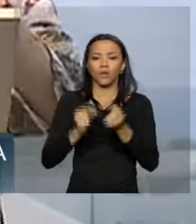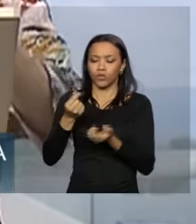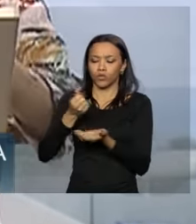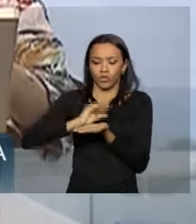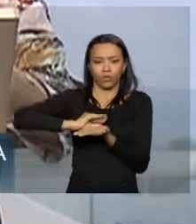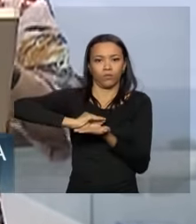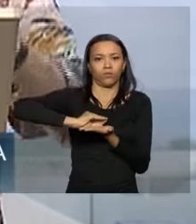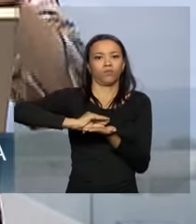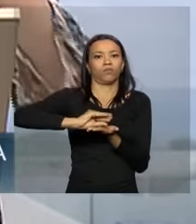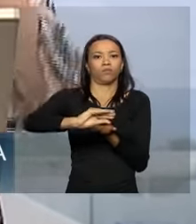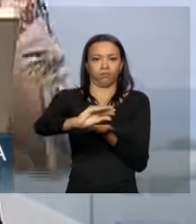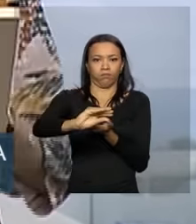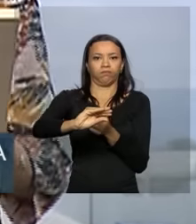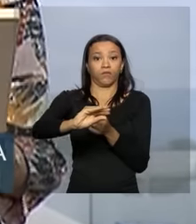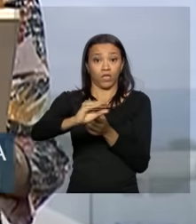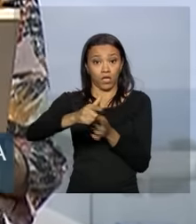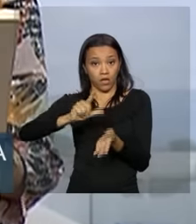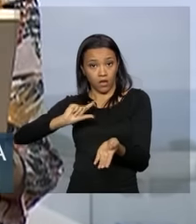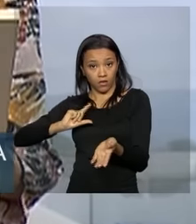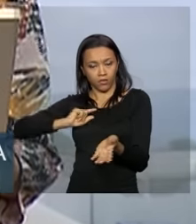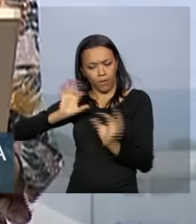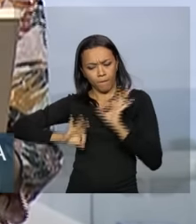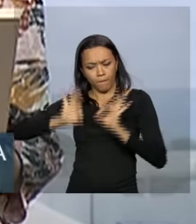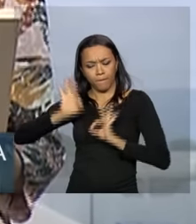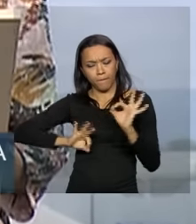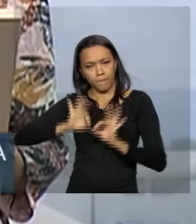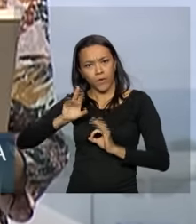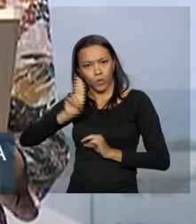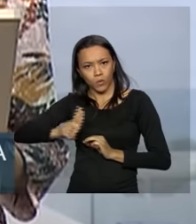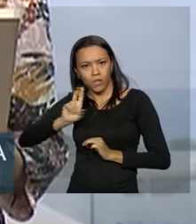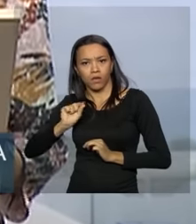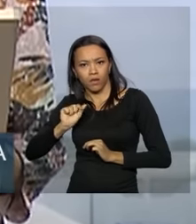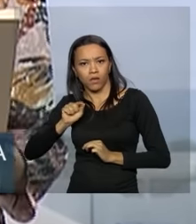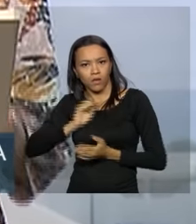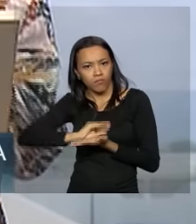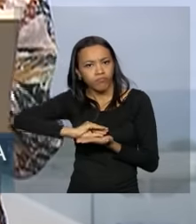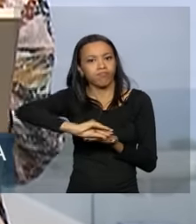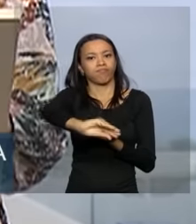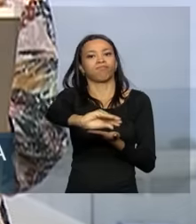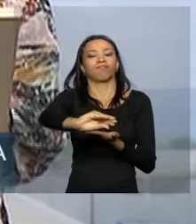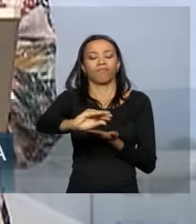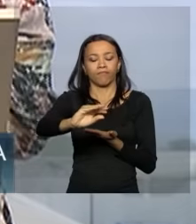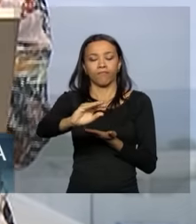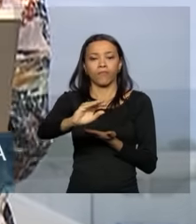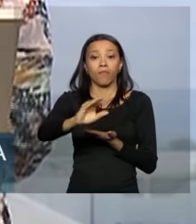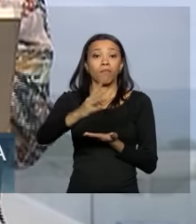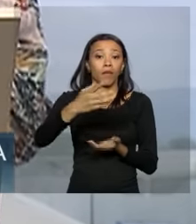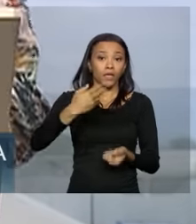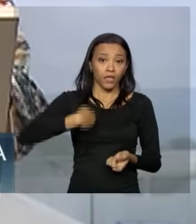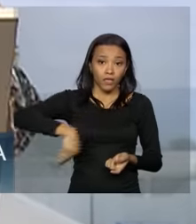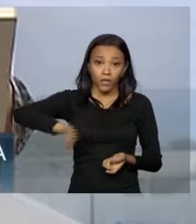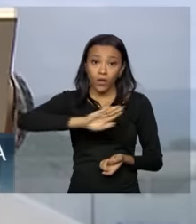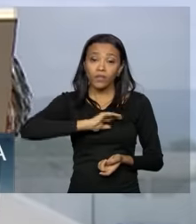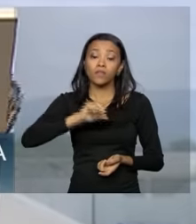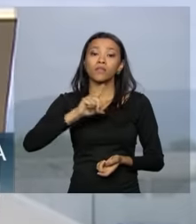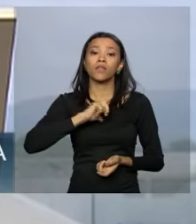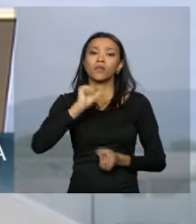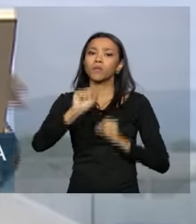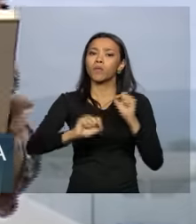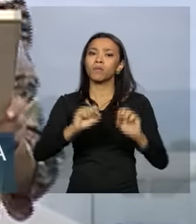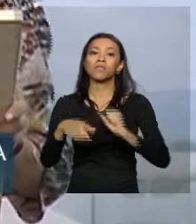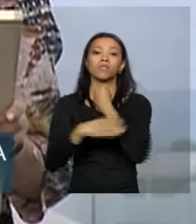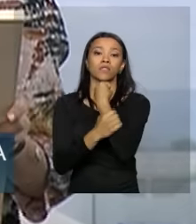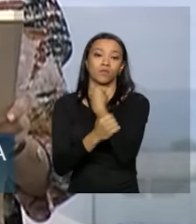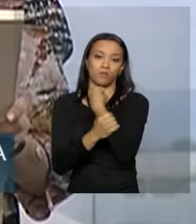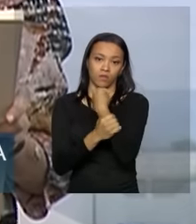que nós planejamos fazer para garantir e conquistar a chamada segurança